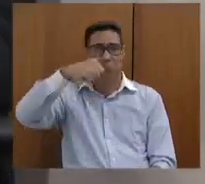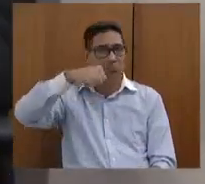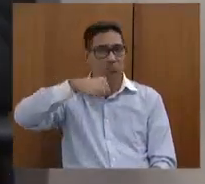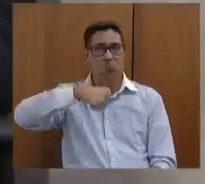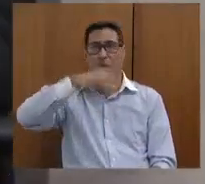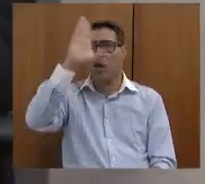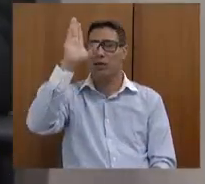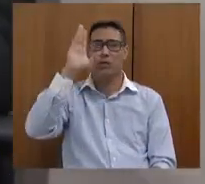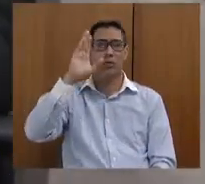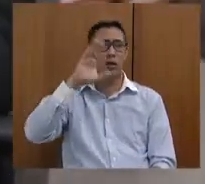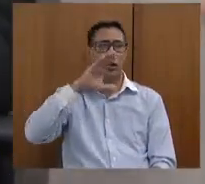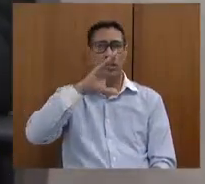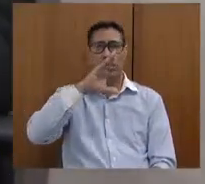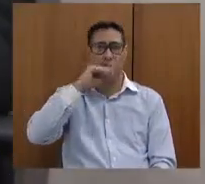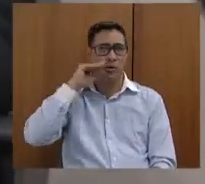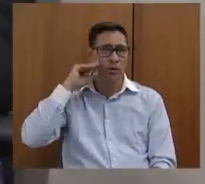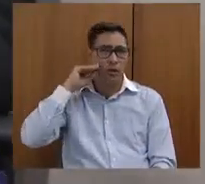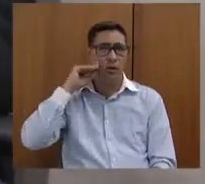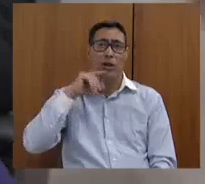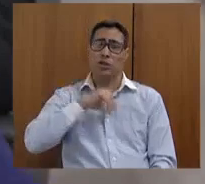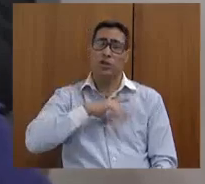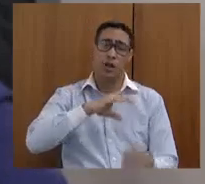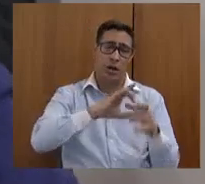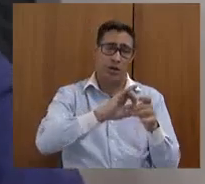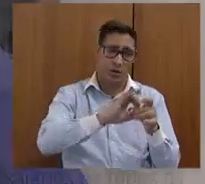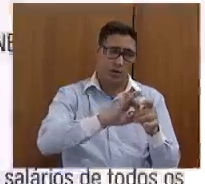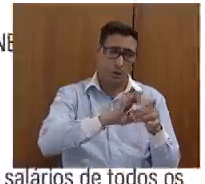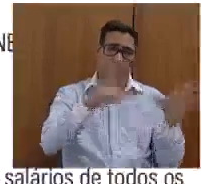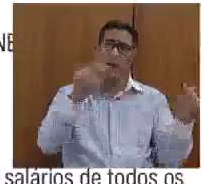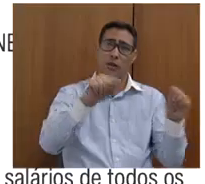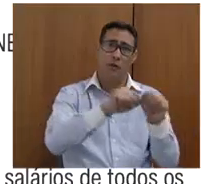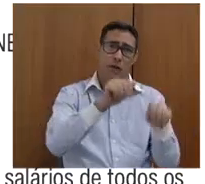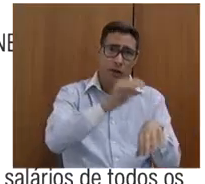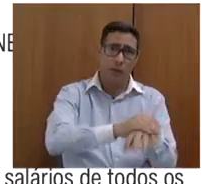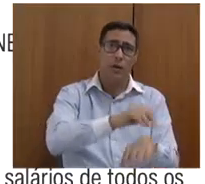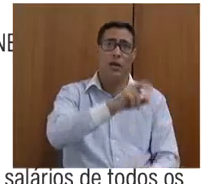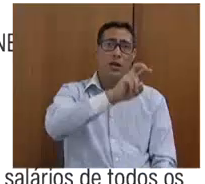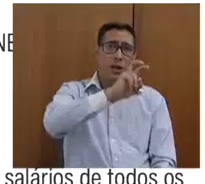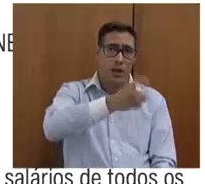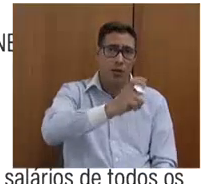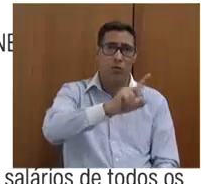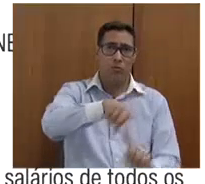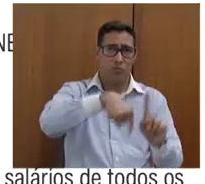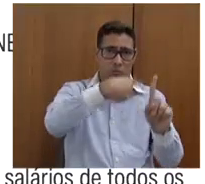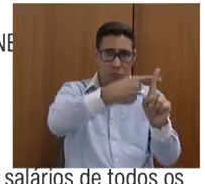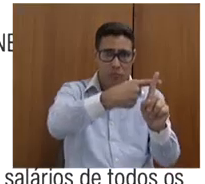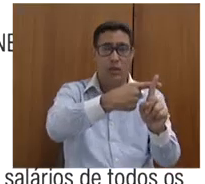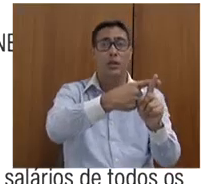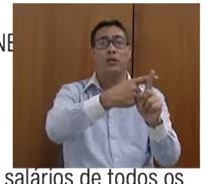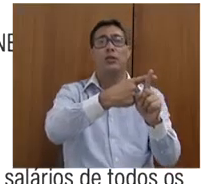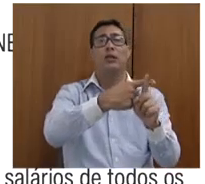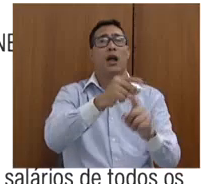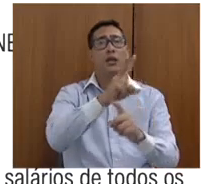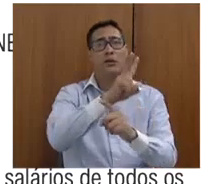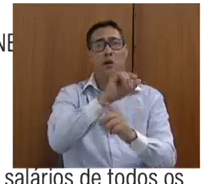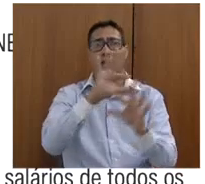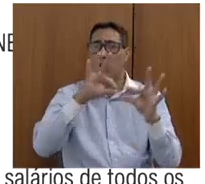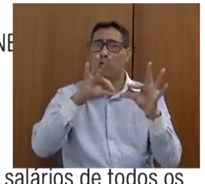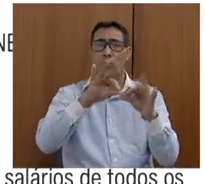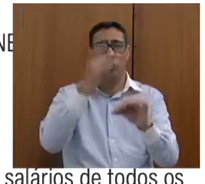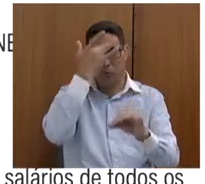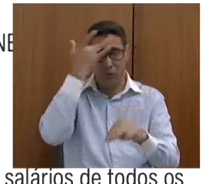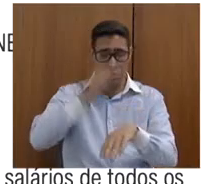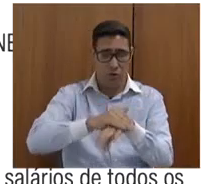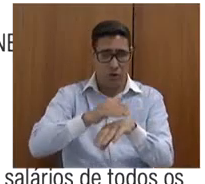servidores estamos autorizados a fazer a nomeação de 5 mil servidores iremos nomear todos aqueles que